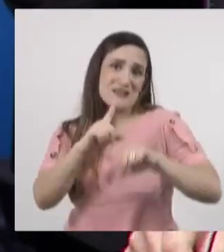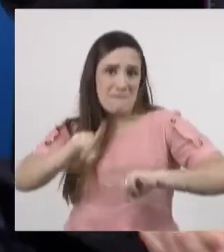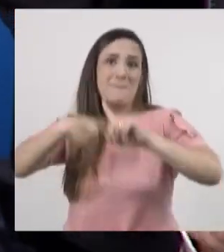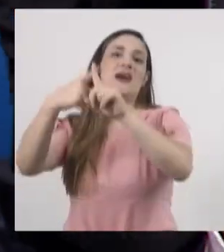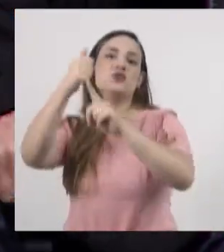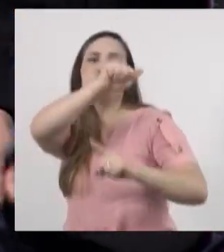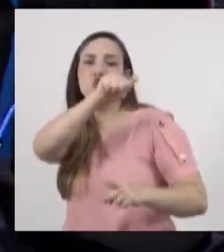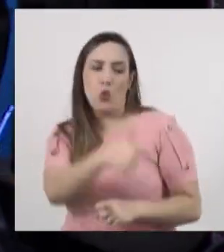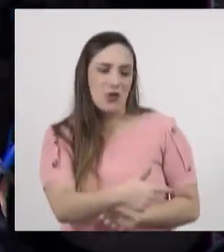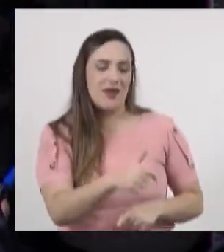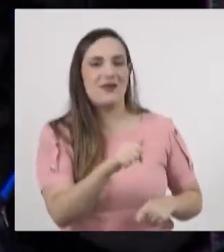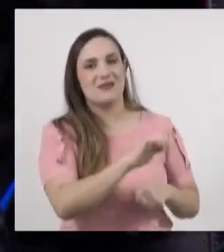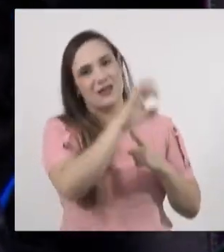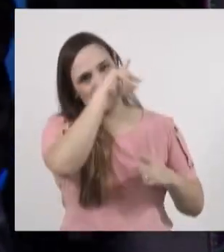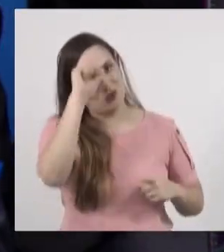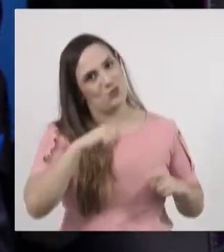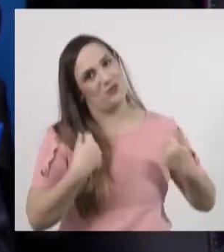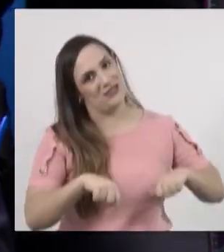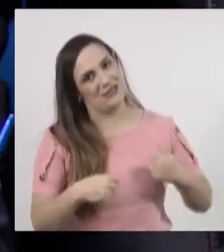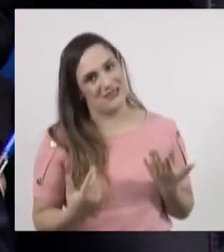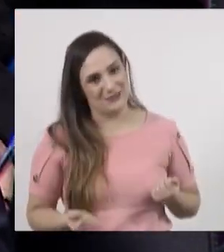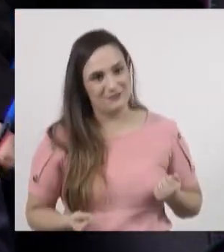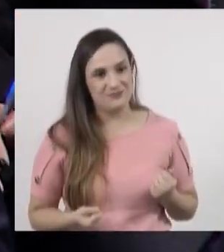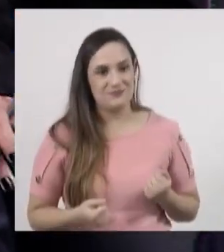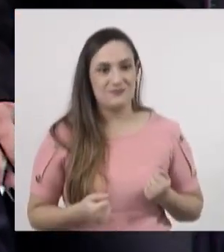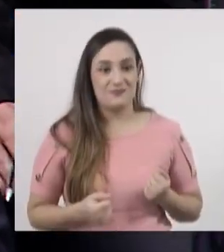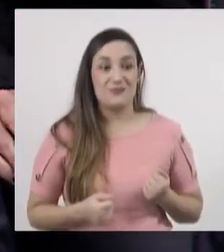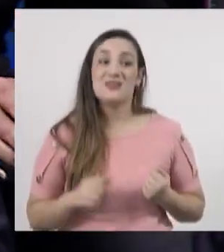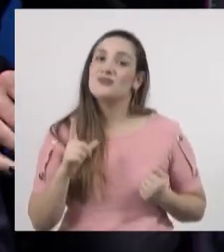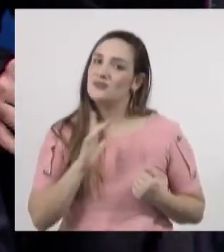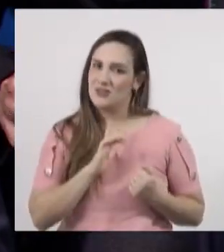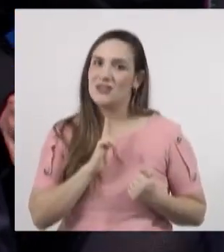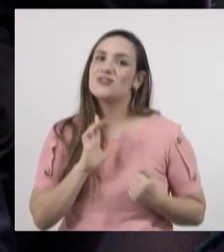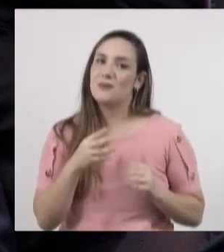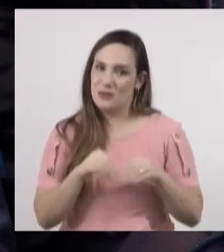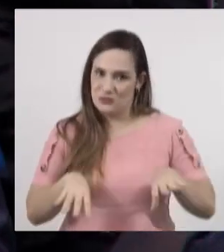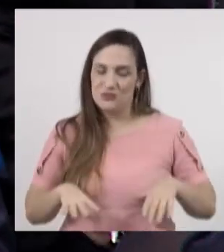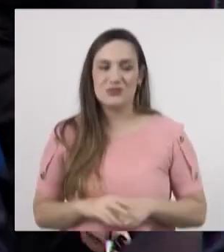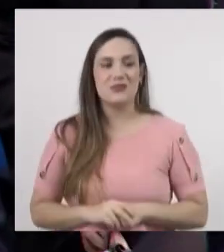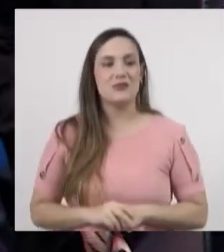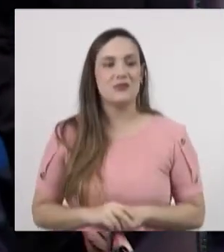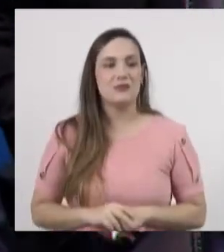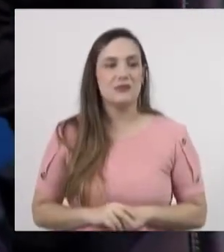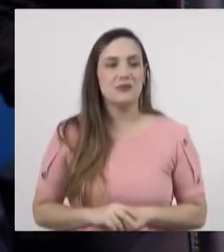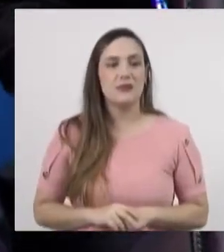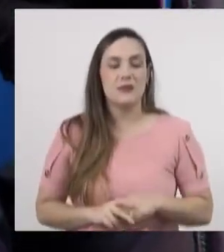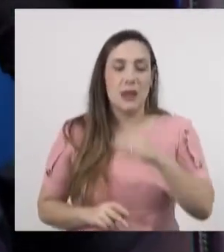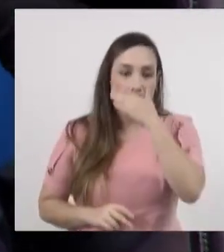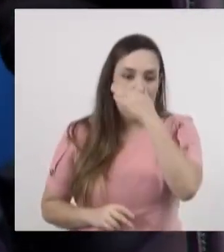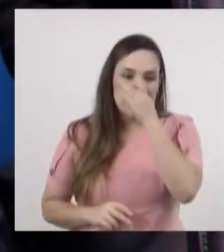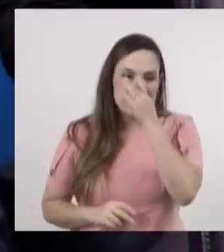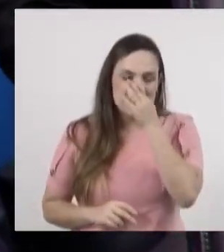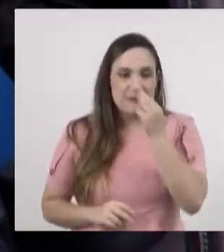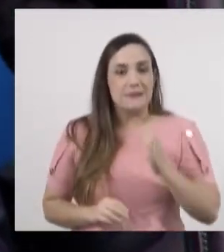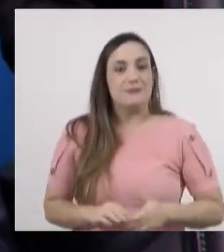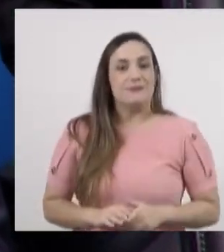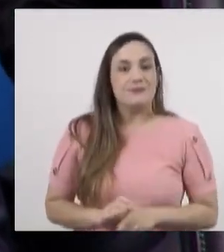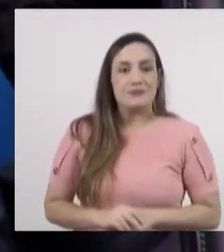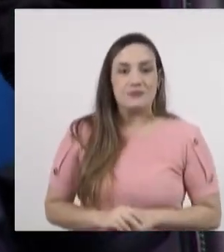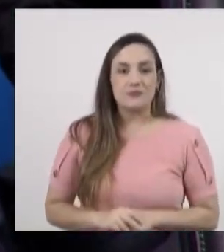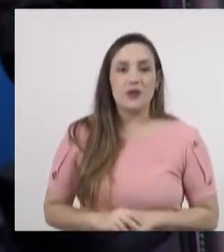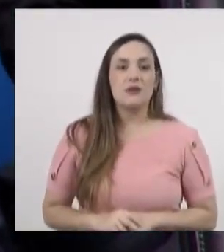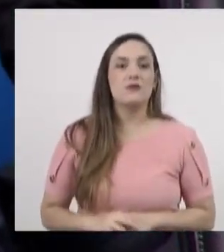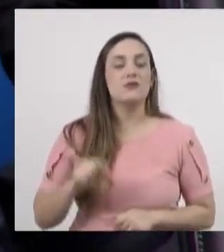da tributação do destino, nós já temos um impacto claramente definido. Quando, Paulo, no princípio se discutiu que